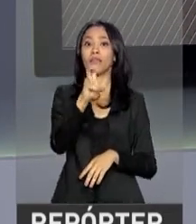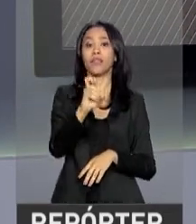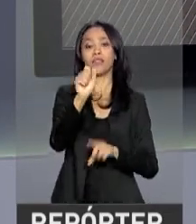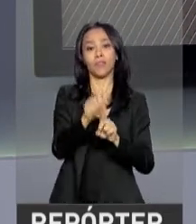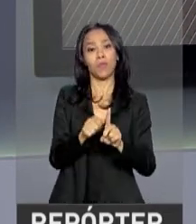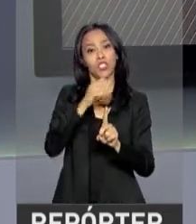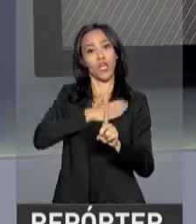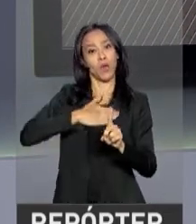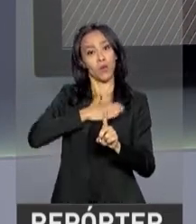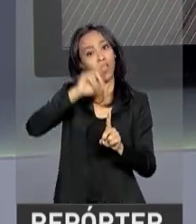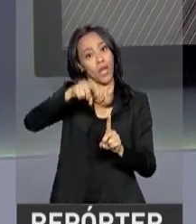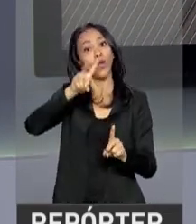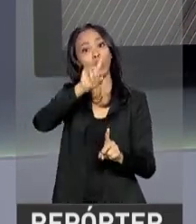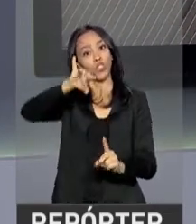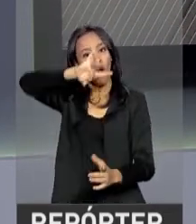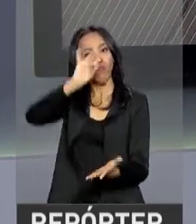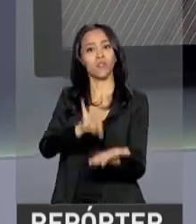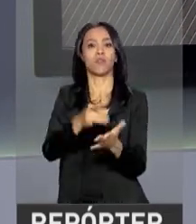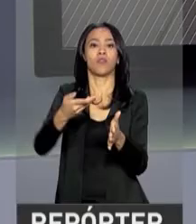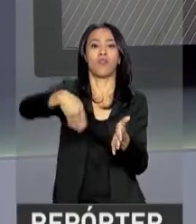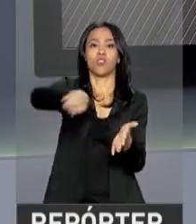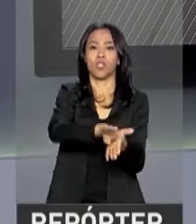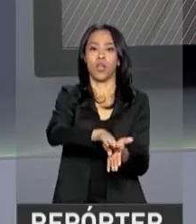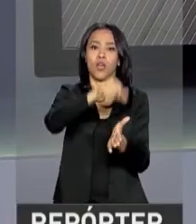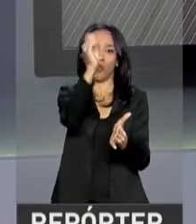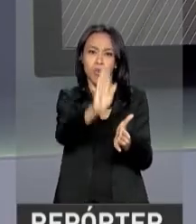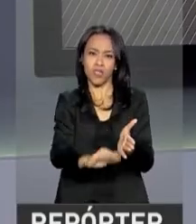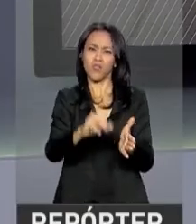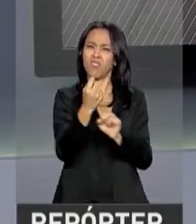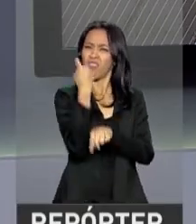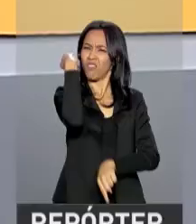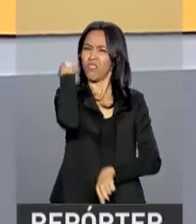oficial da chegada de chineses ao brasil em